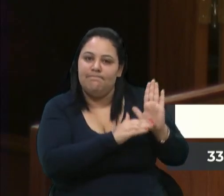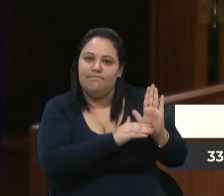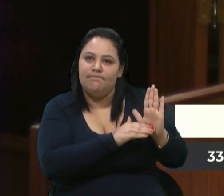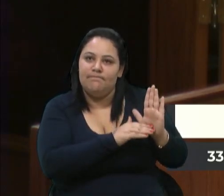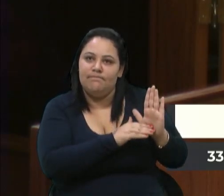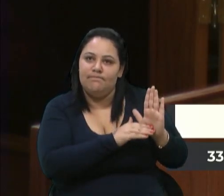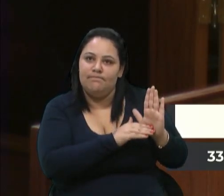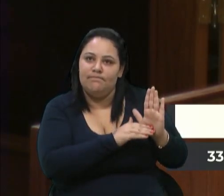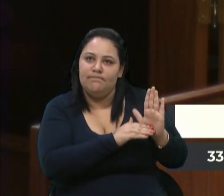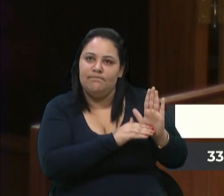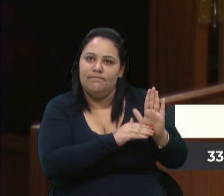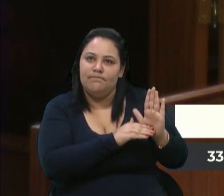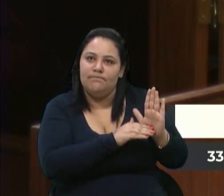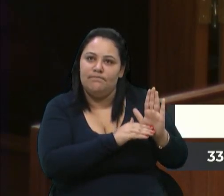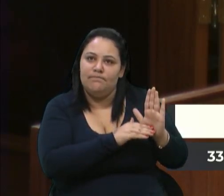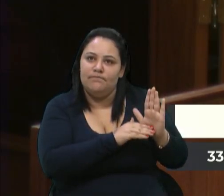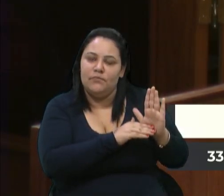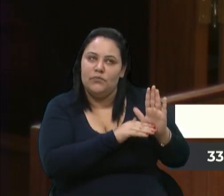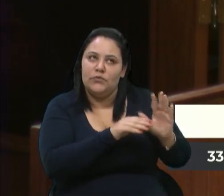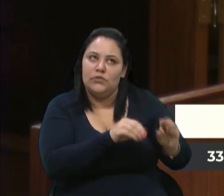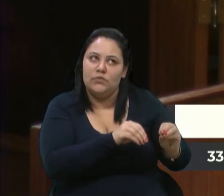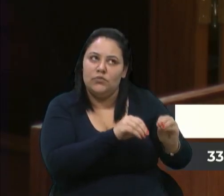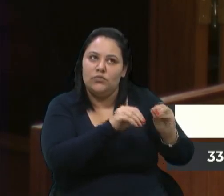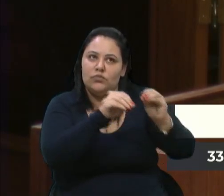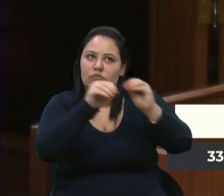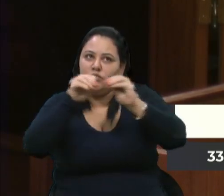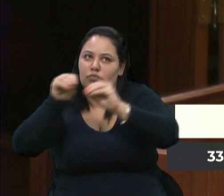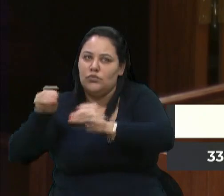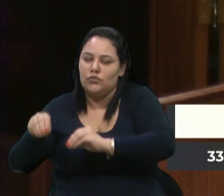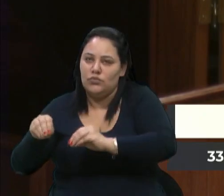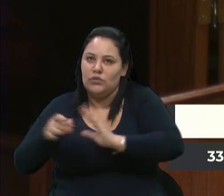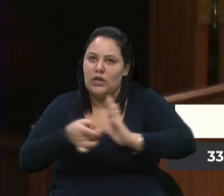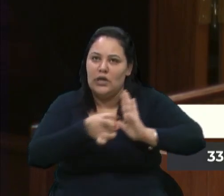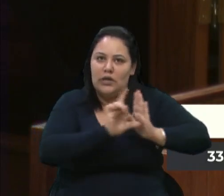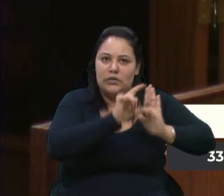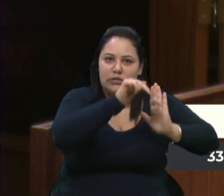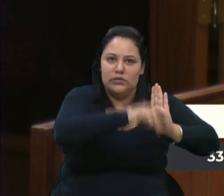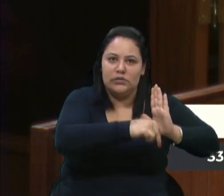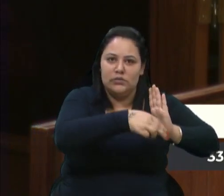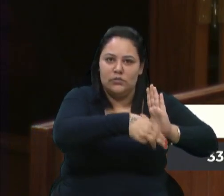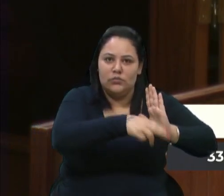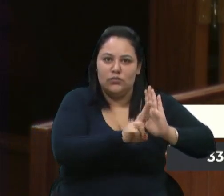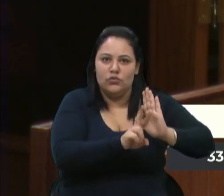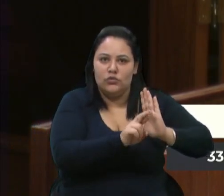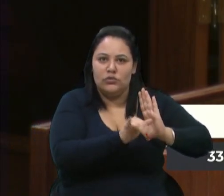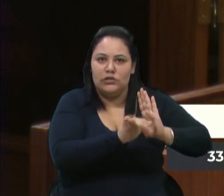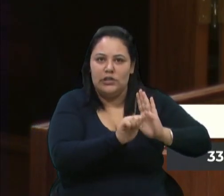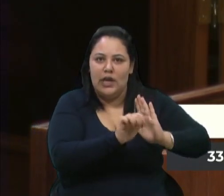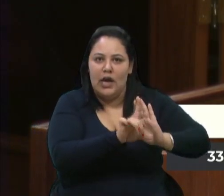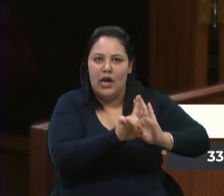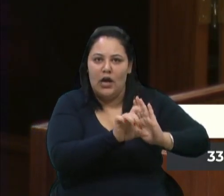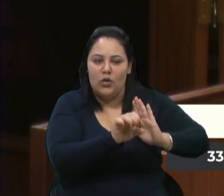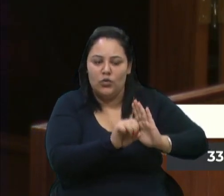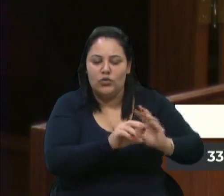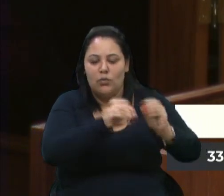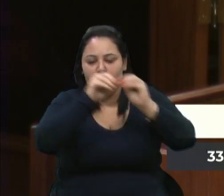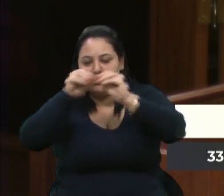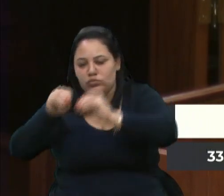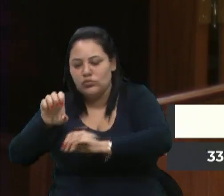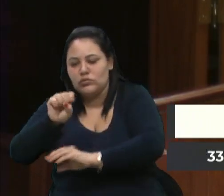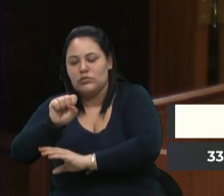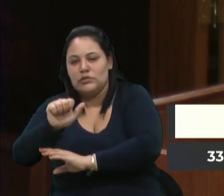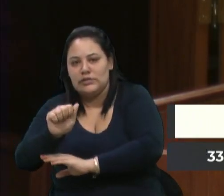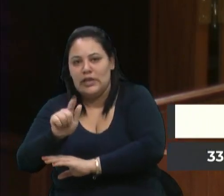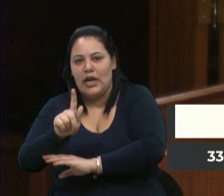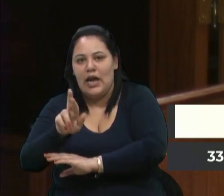migrou do Murialdo para o Sagrada Família, para Lourdes, voltou para a Sagrada Família, voltou para Lourdes,